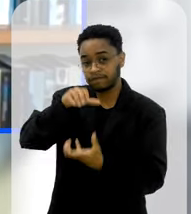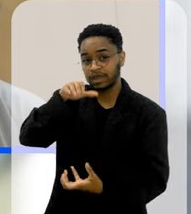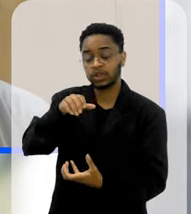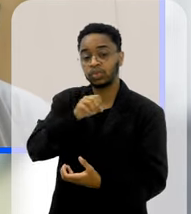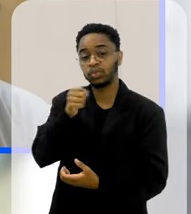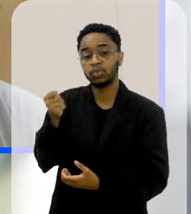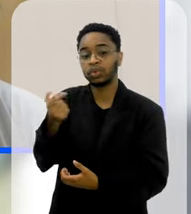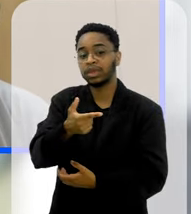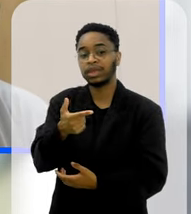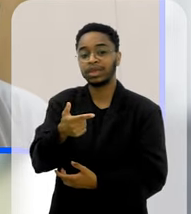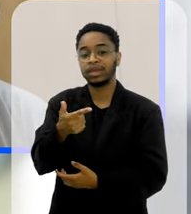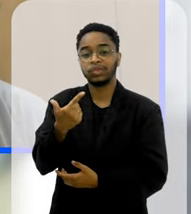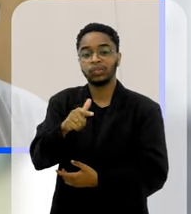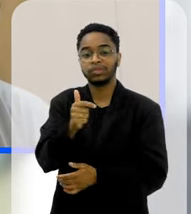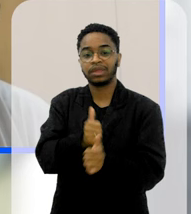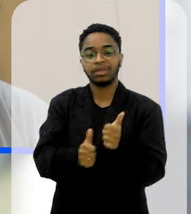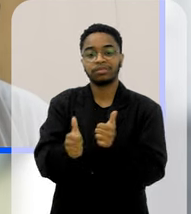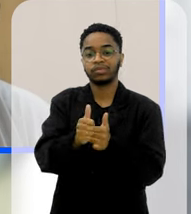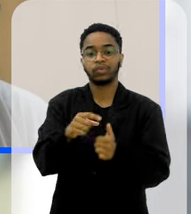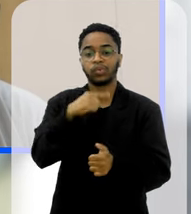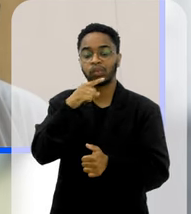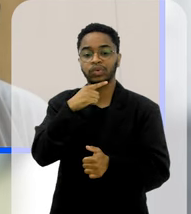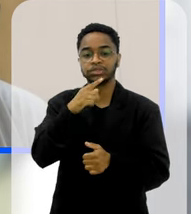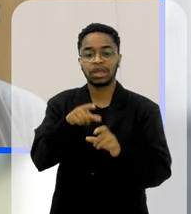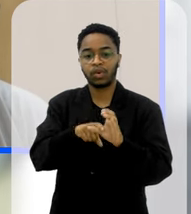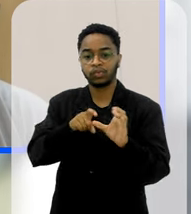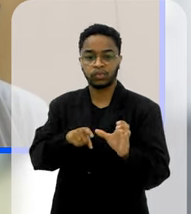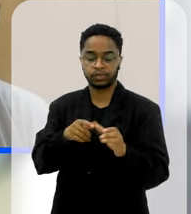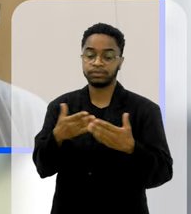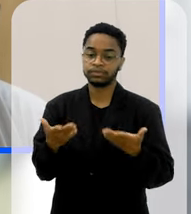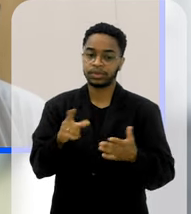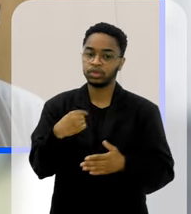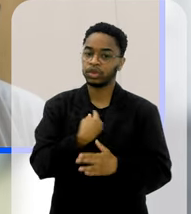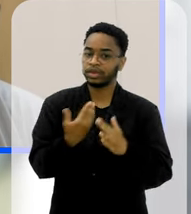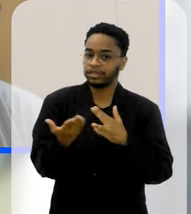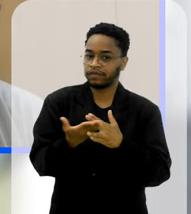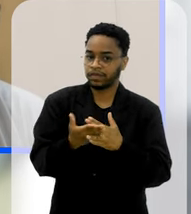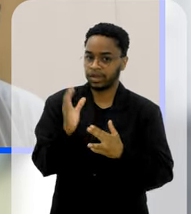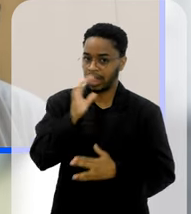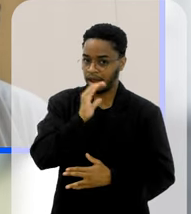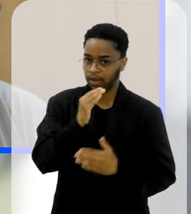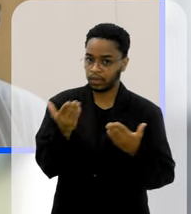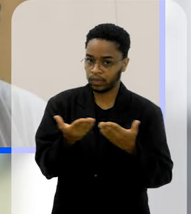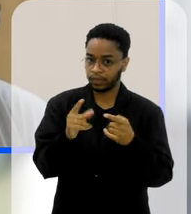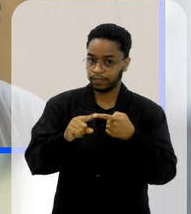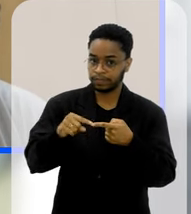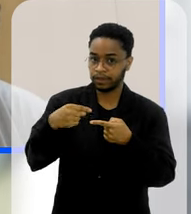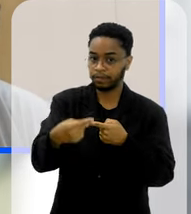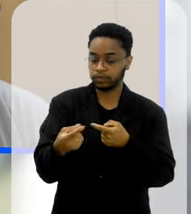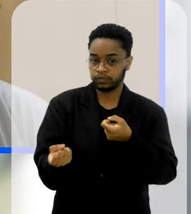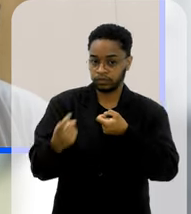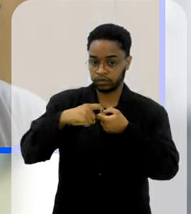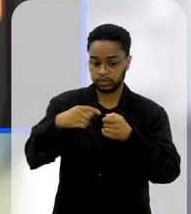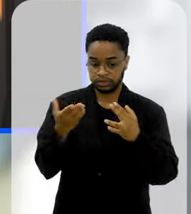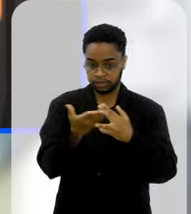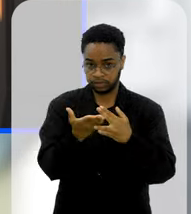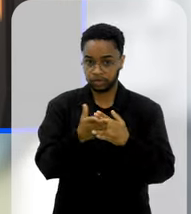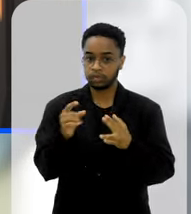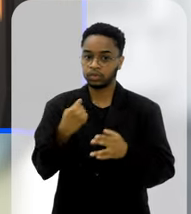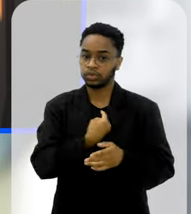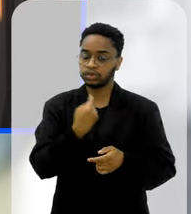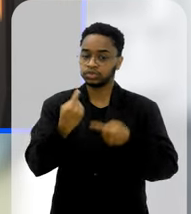envelhece do que ser desapropriado da própria voz. Professor, antes, nós vamos fazer um rápido intervalo, tá?